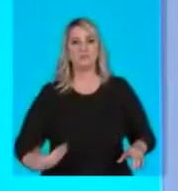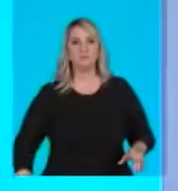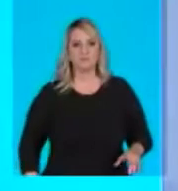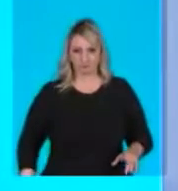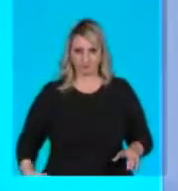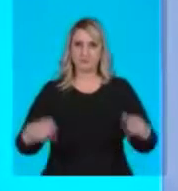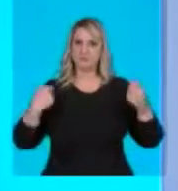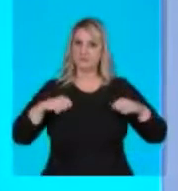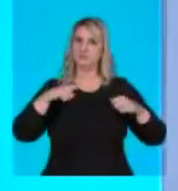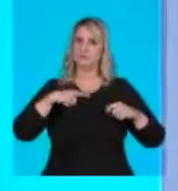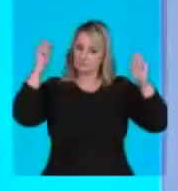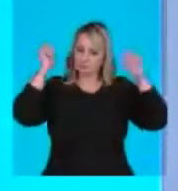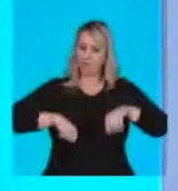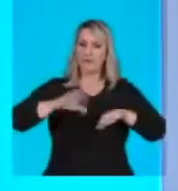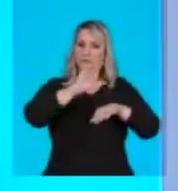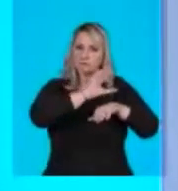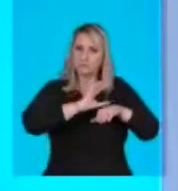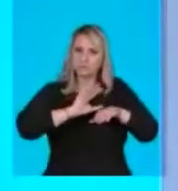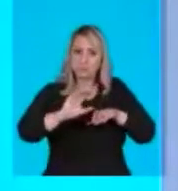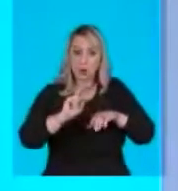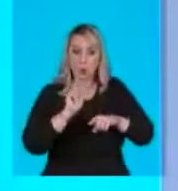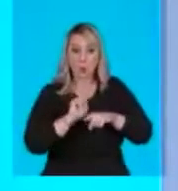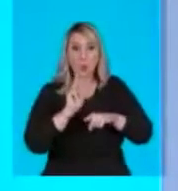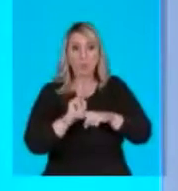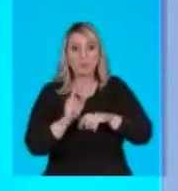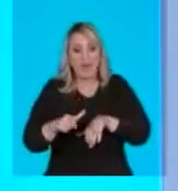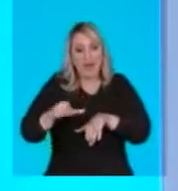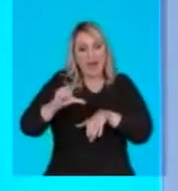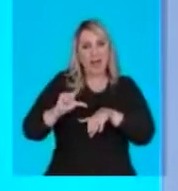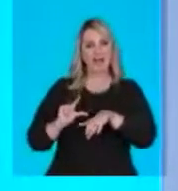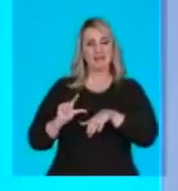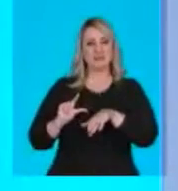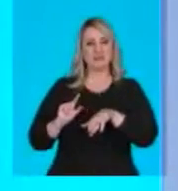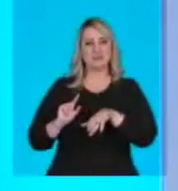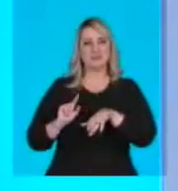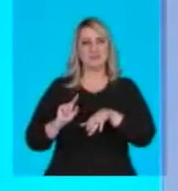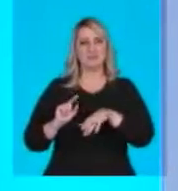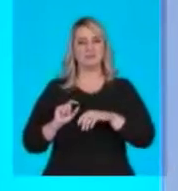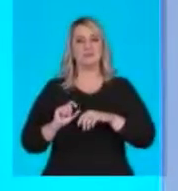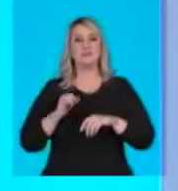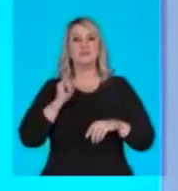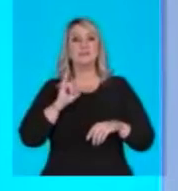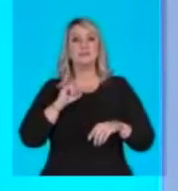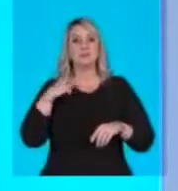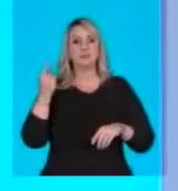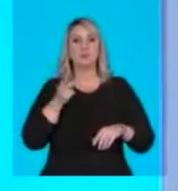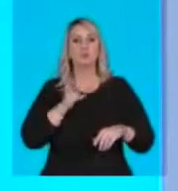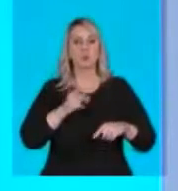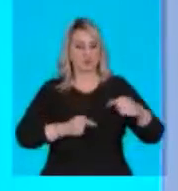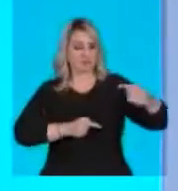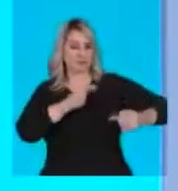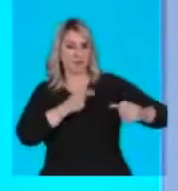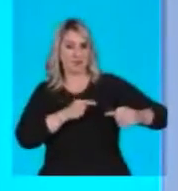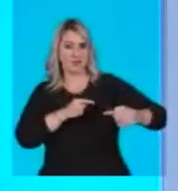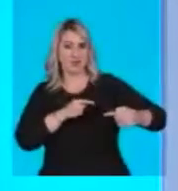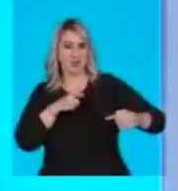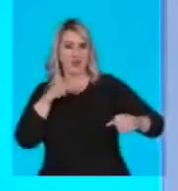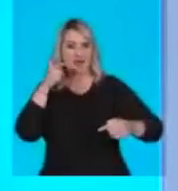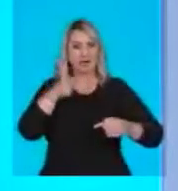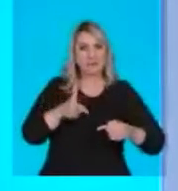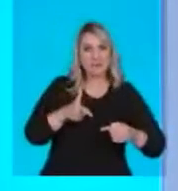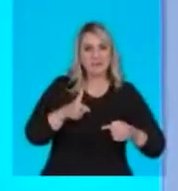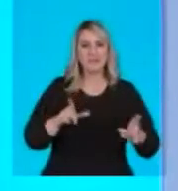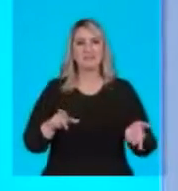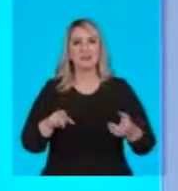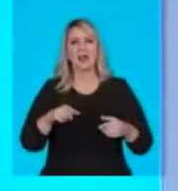de investimento preventivo e enquanto nós não tivermos clube o debate da criminalização e não foi nenhum debate